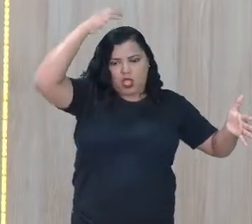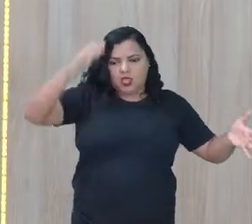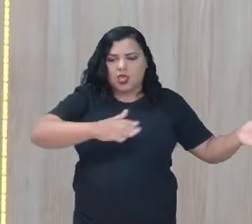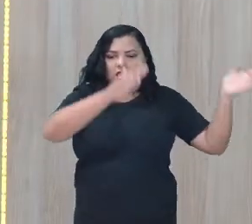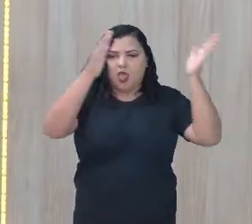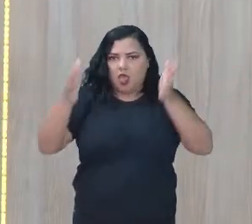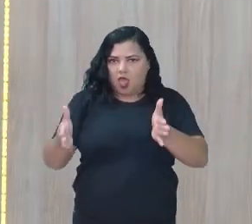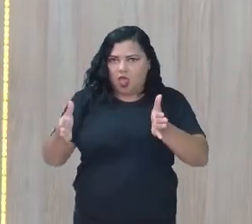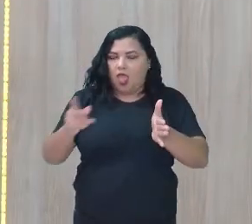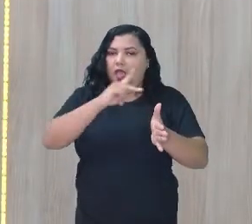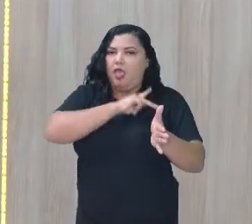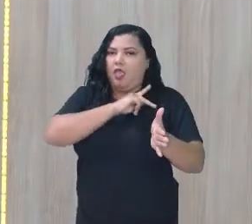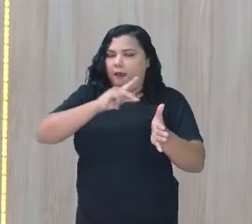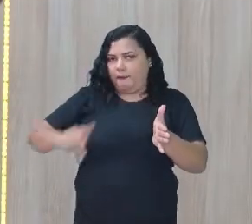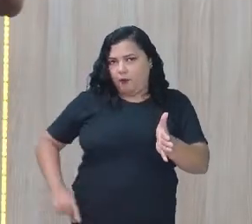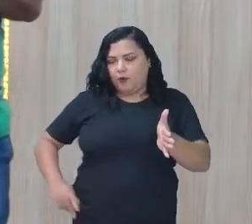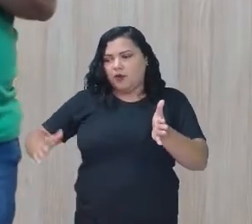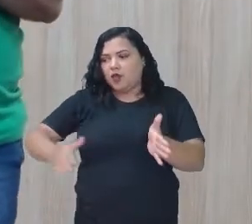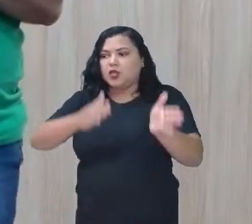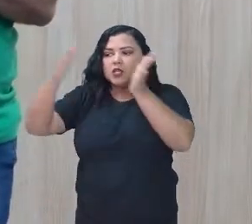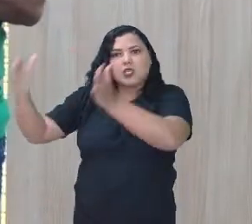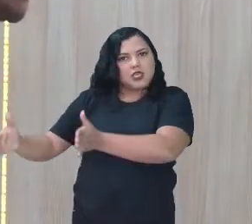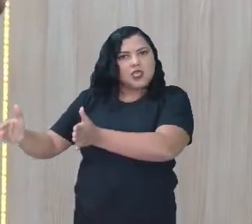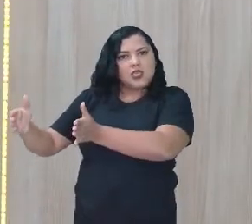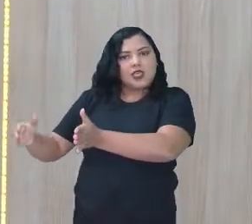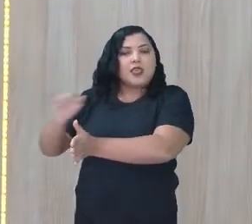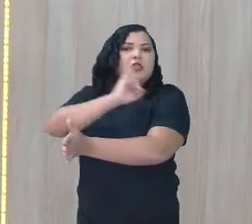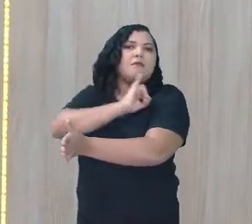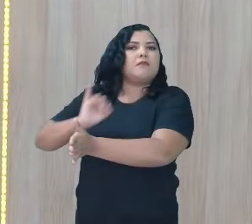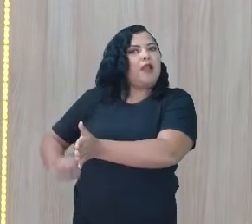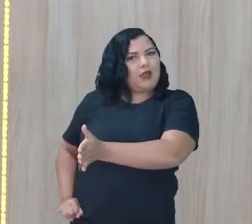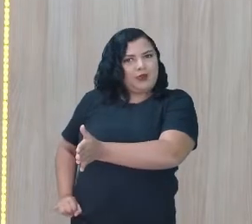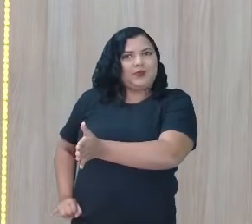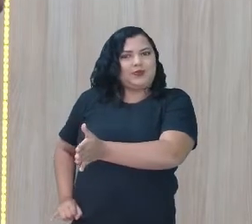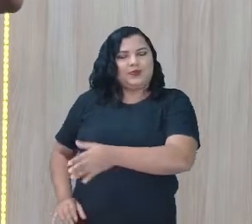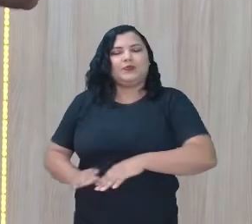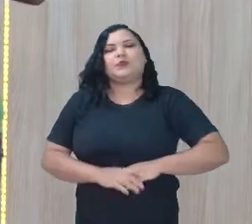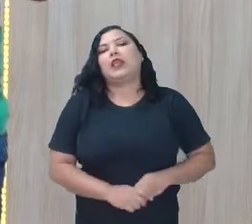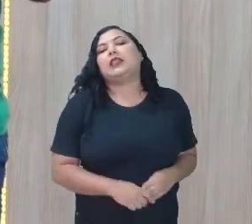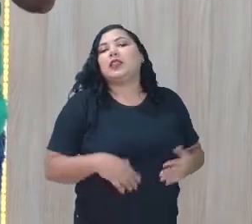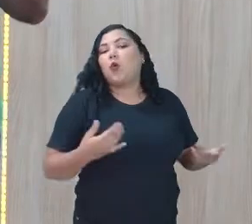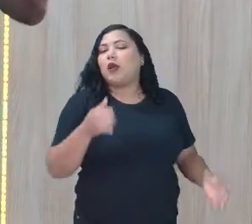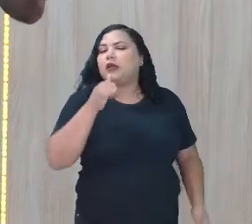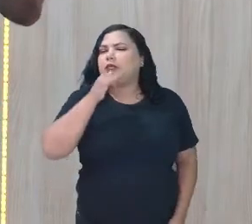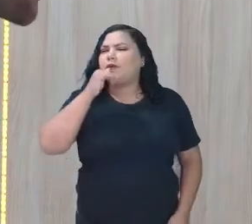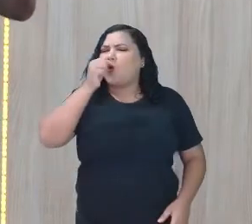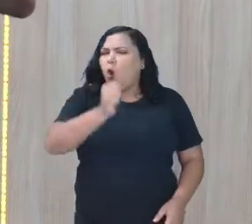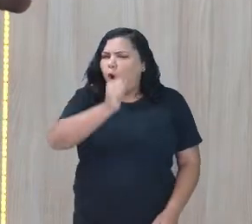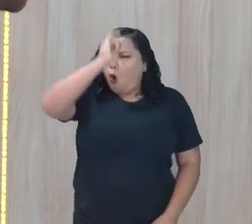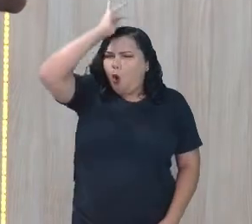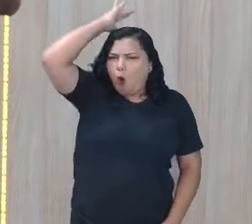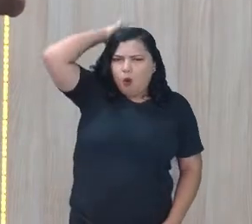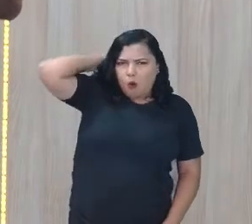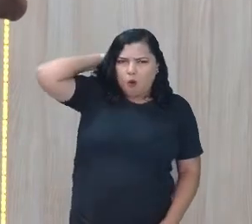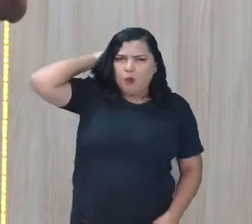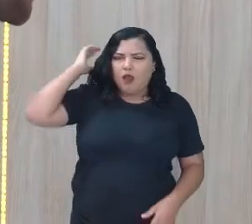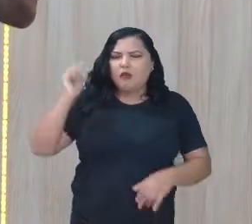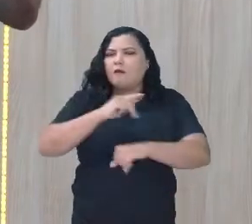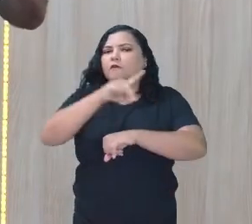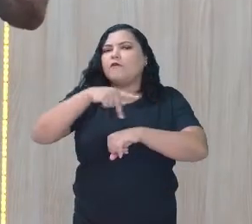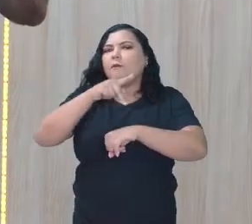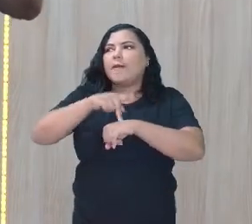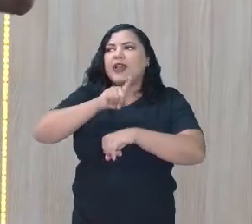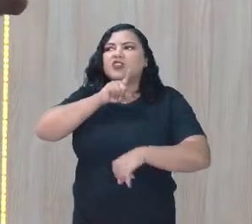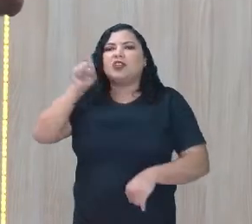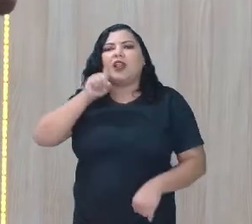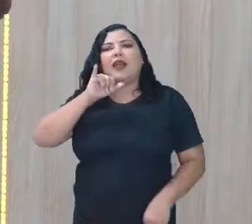república e do império. Então, a cidade de Roma, né, que fica lá na Itália, né, surgiu há mais ou menos 753